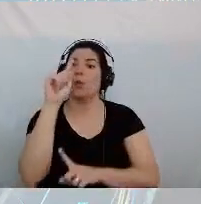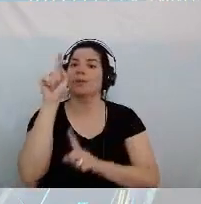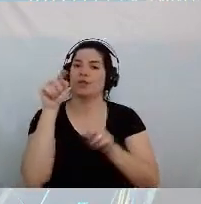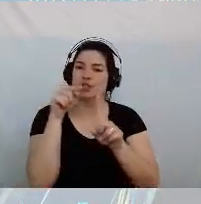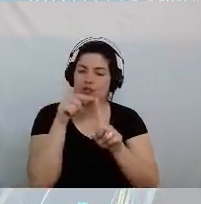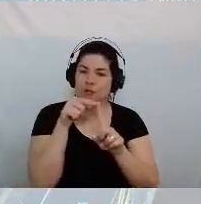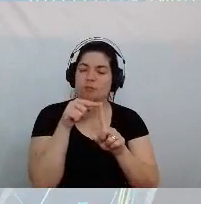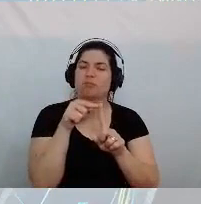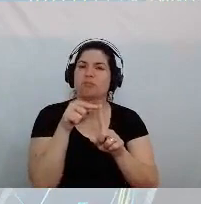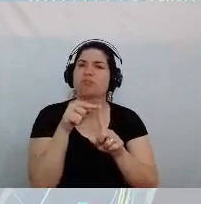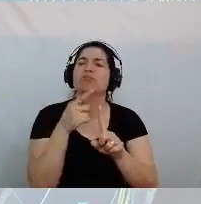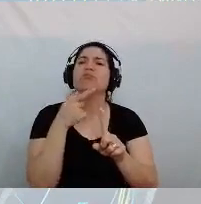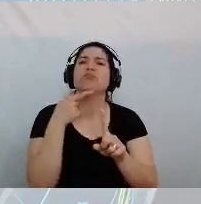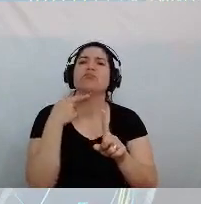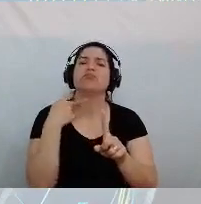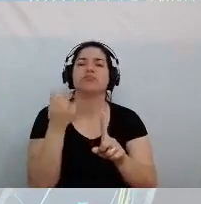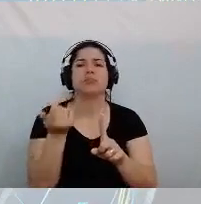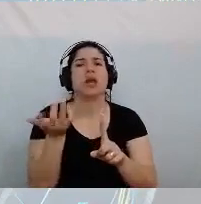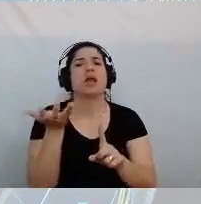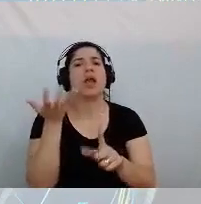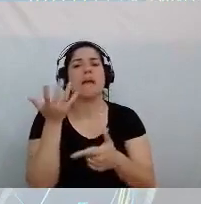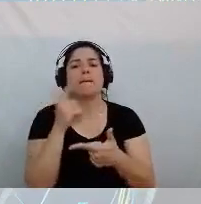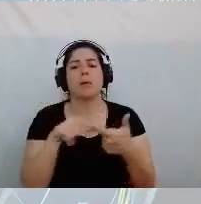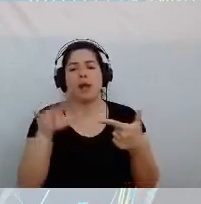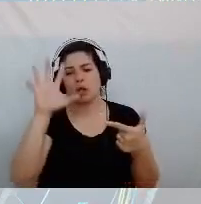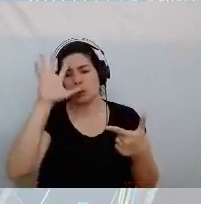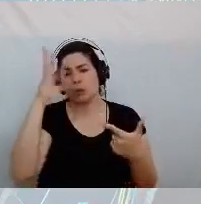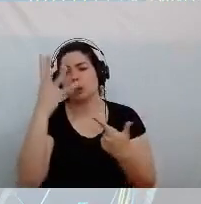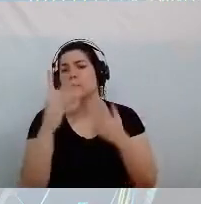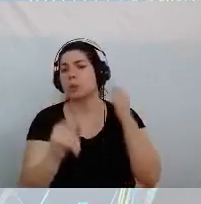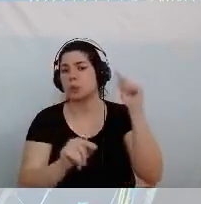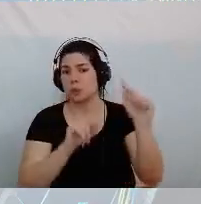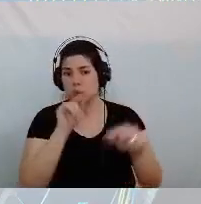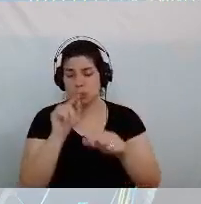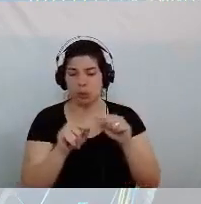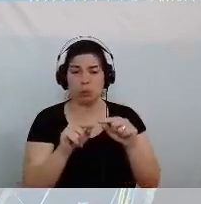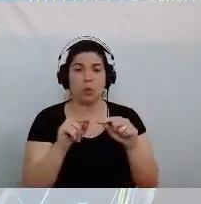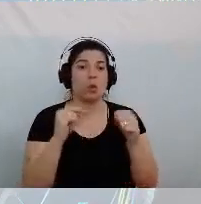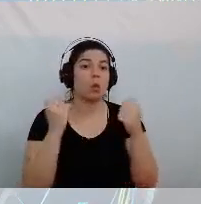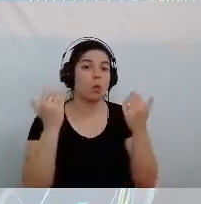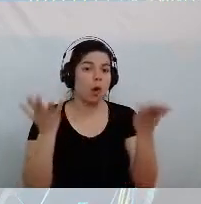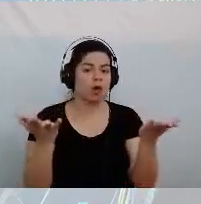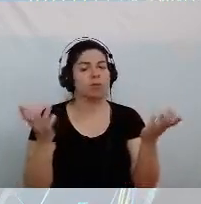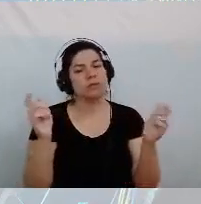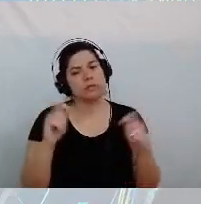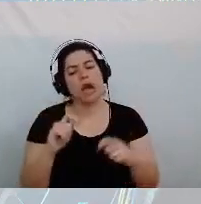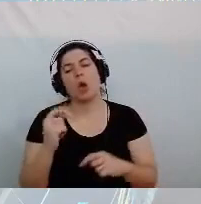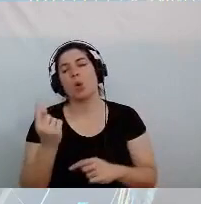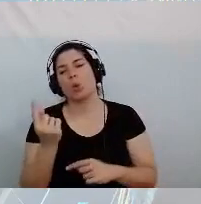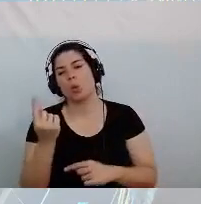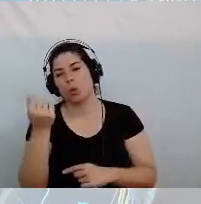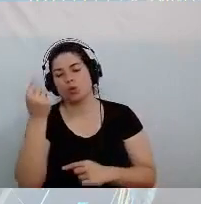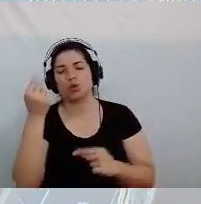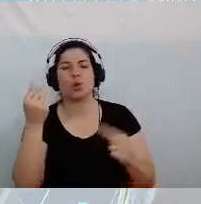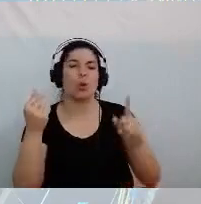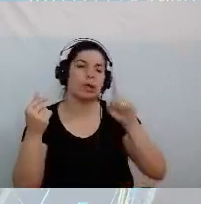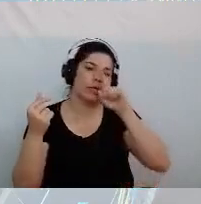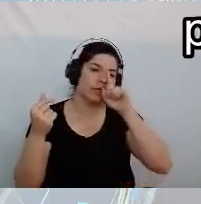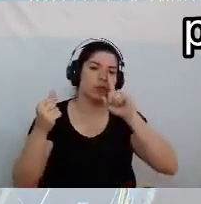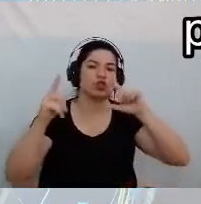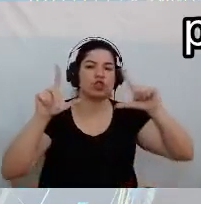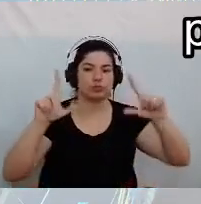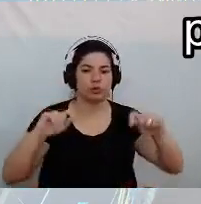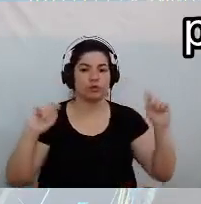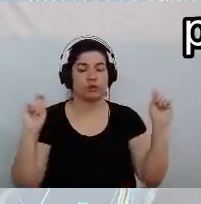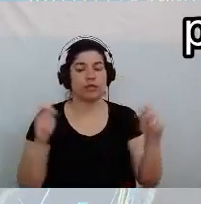qual o problema que você quer resolver e aqui a gente concorda que de uma maneira simples a gente pode resumir Como reduzir o custo ou o risco da mudança no tempo cara